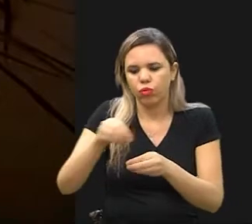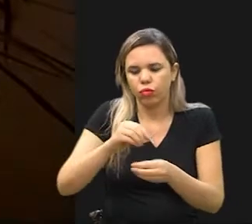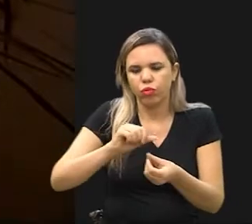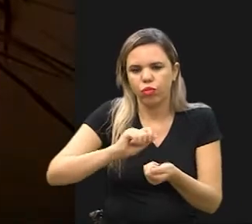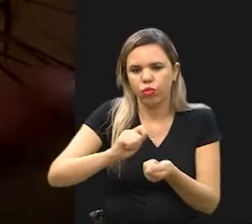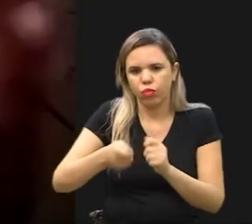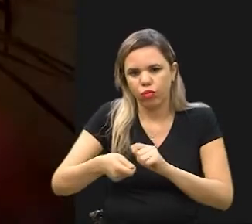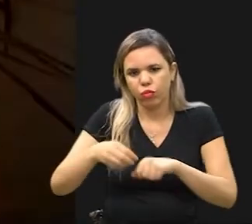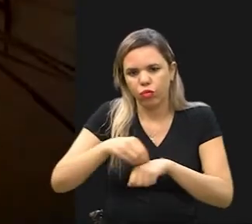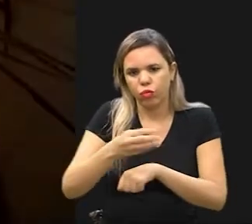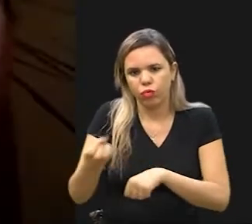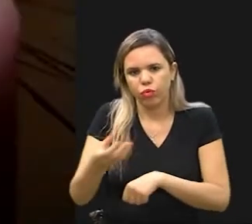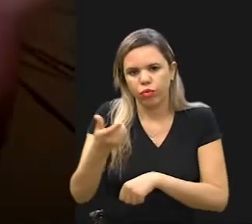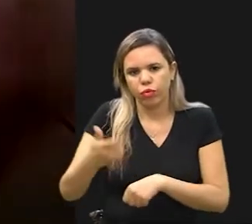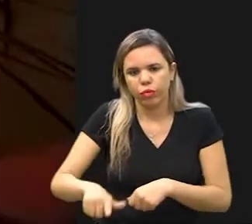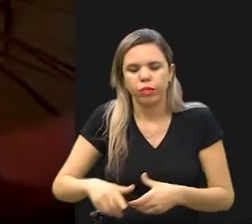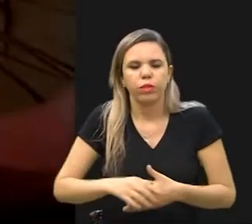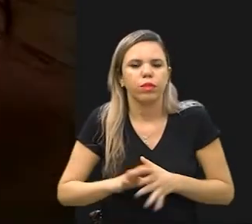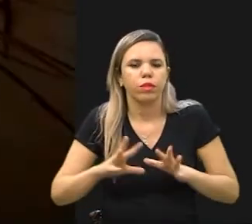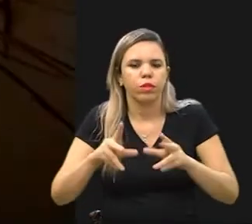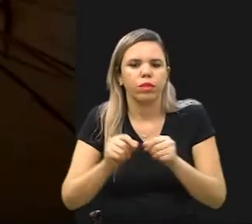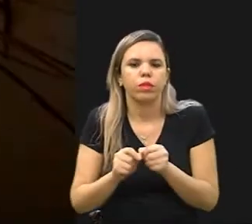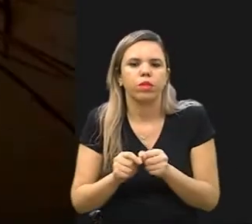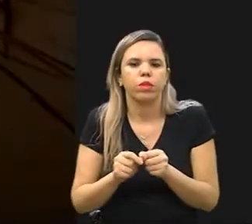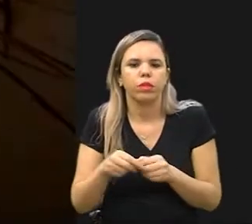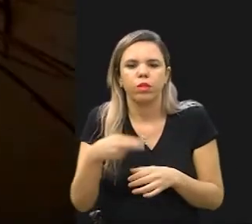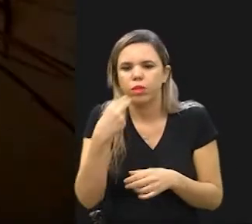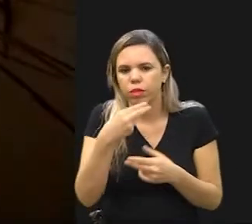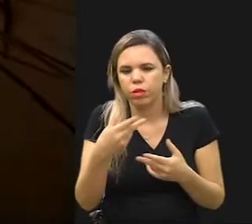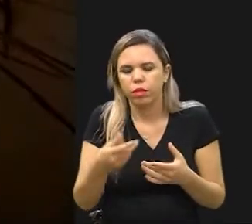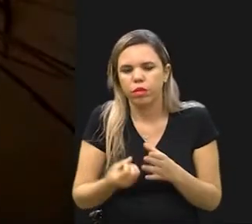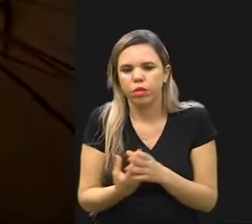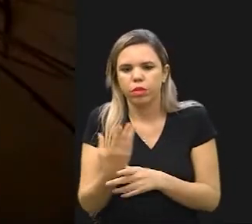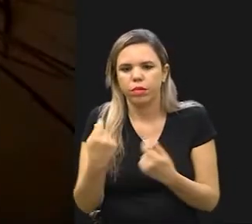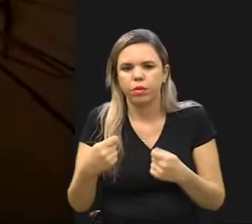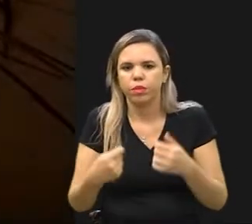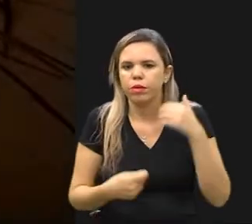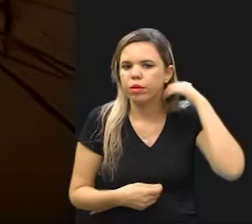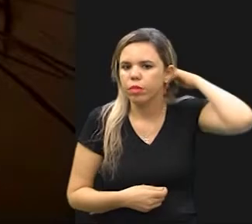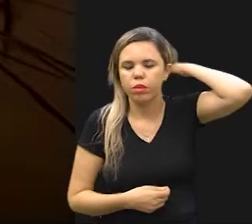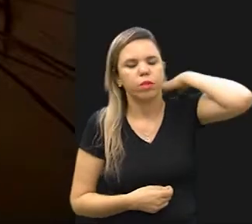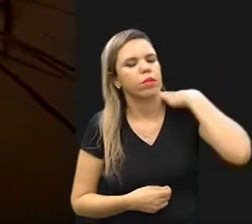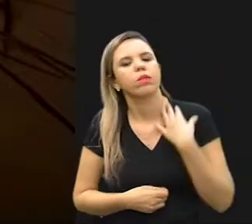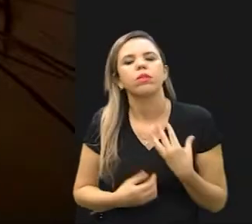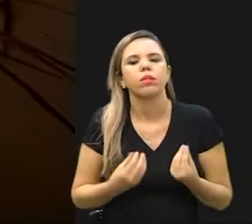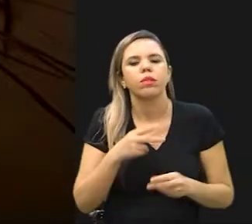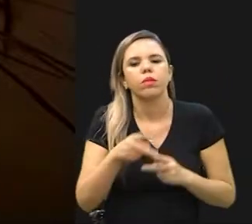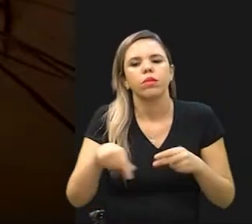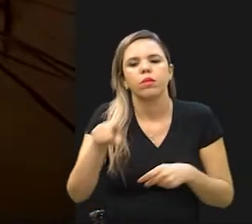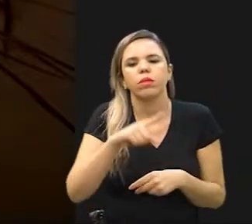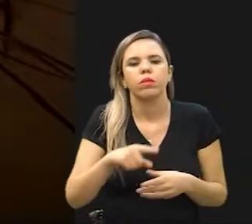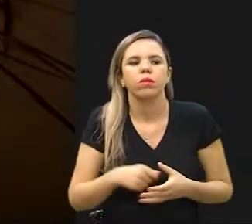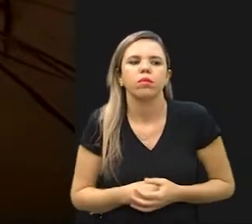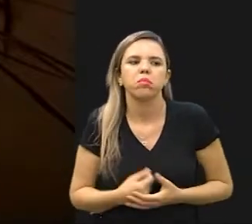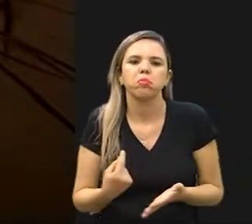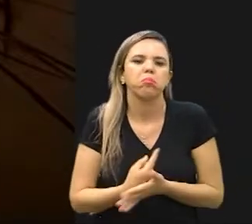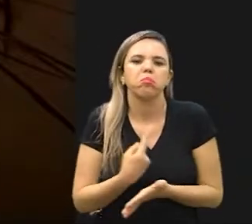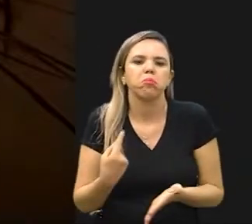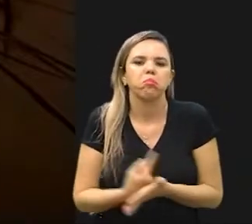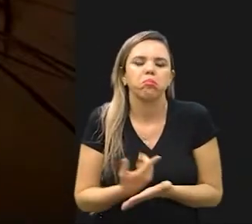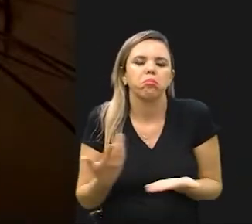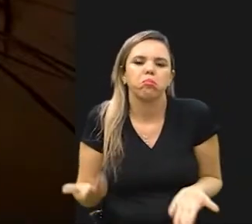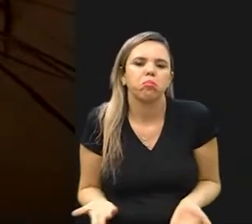para trazer novamente todos aqueles nutrientes que a planta precisa. E aí muita gente